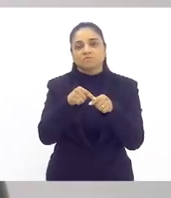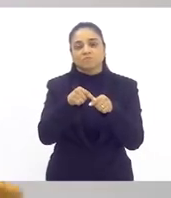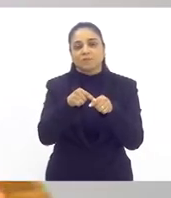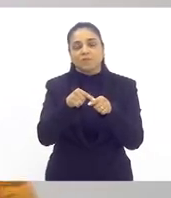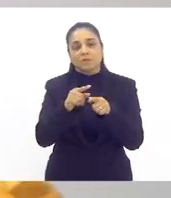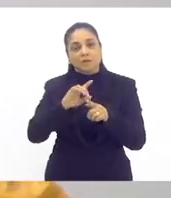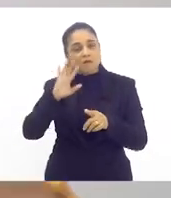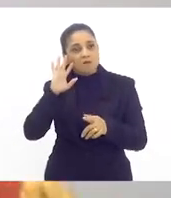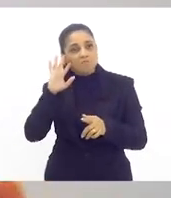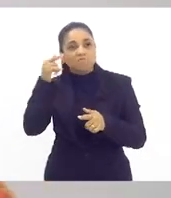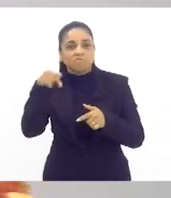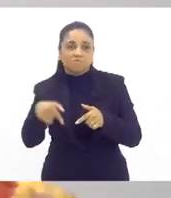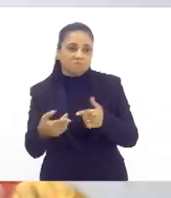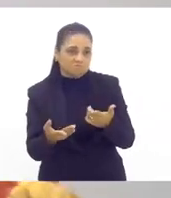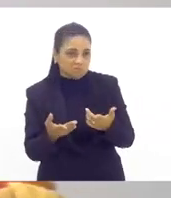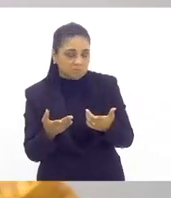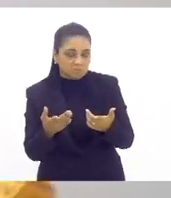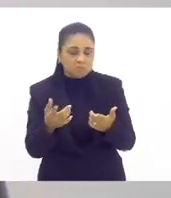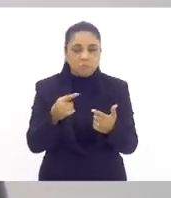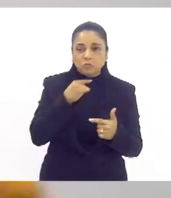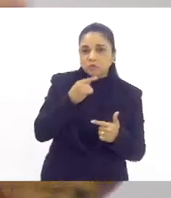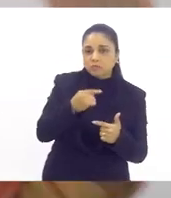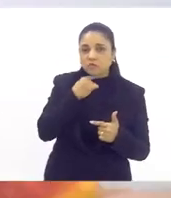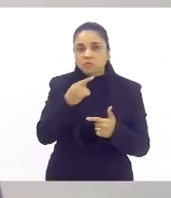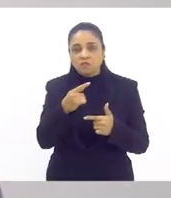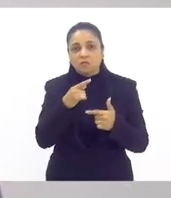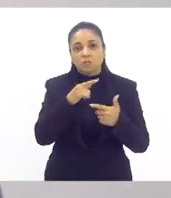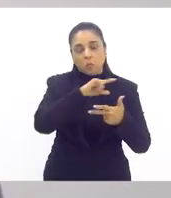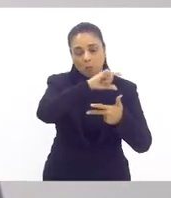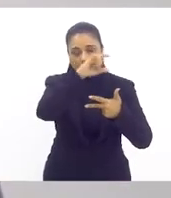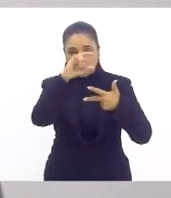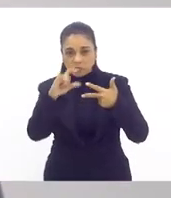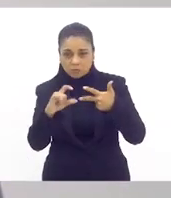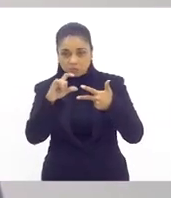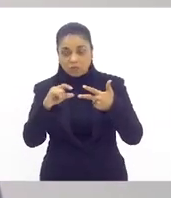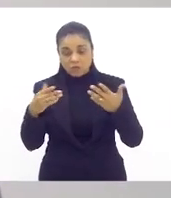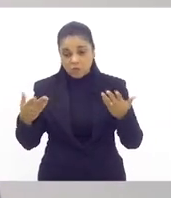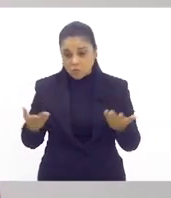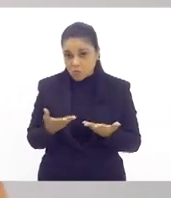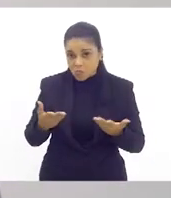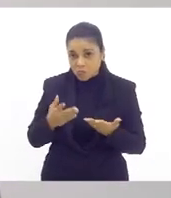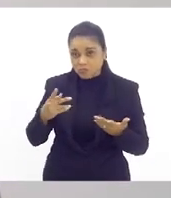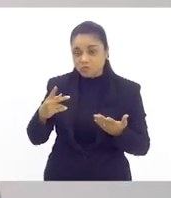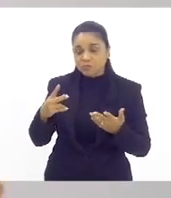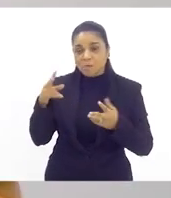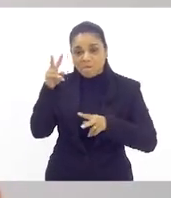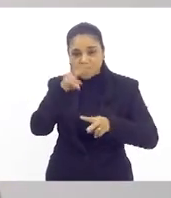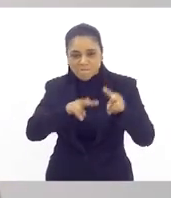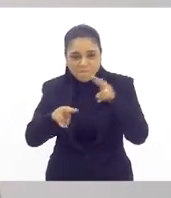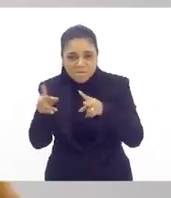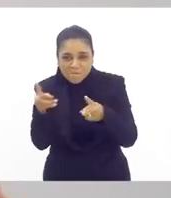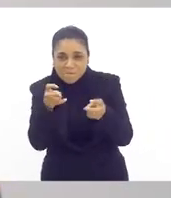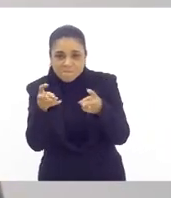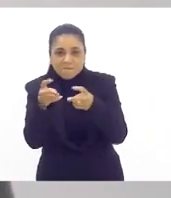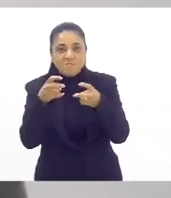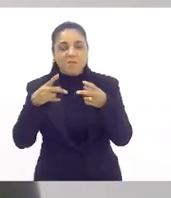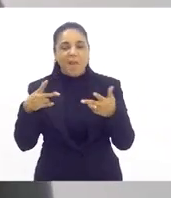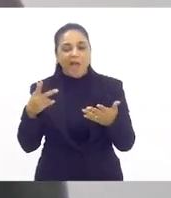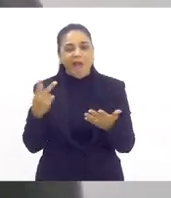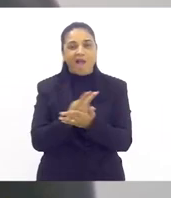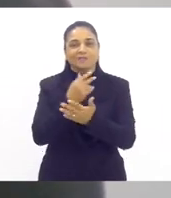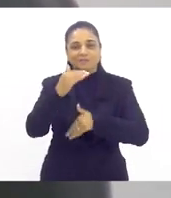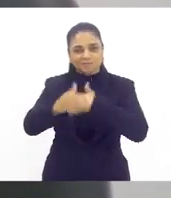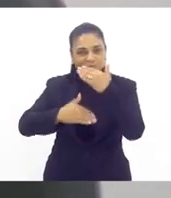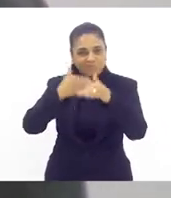do poder público especialmente do executivo e ver isso acontecendo é uma grande alegria para o mandato dessa casa